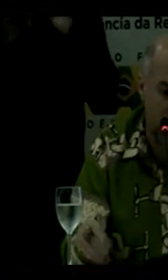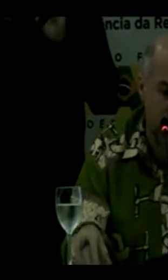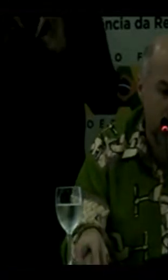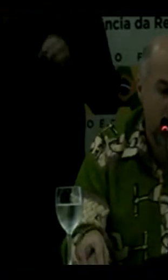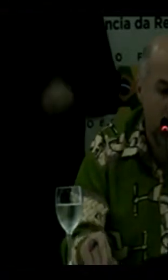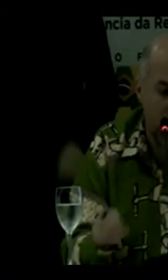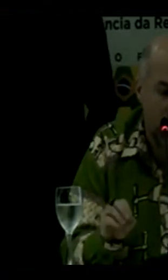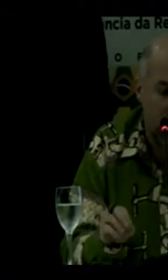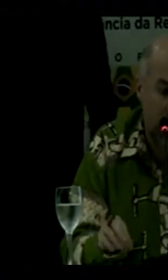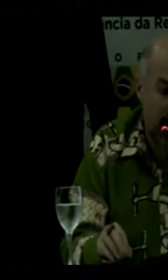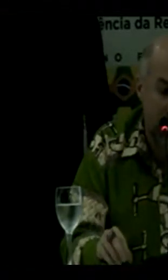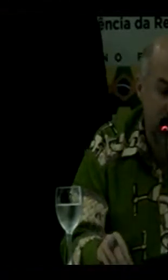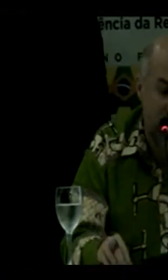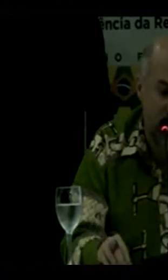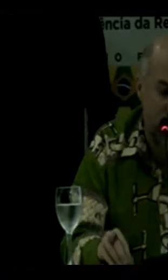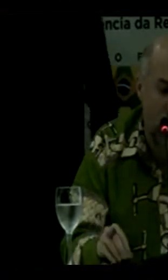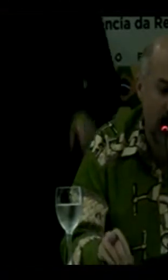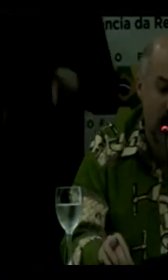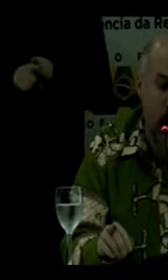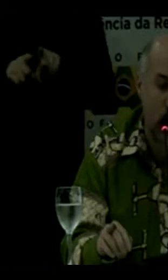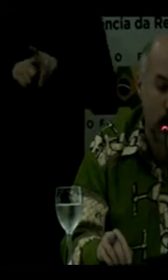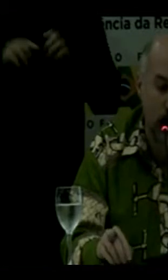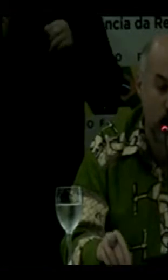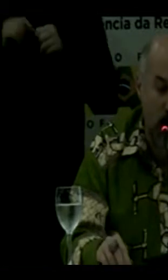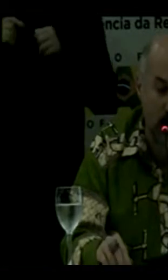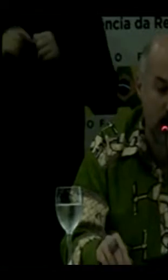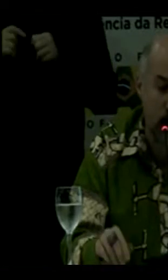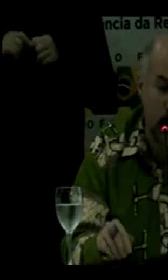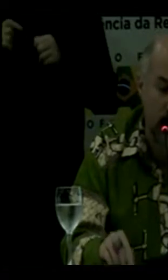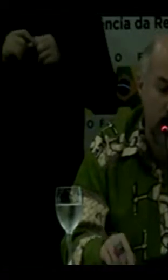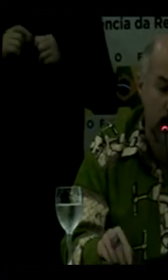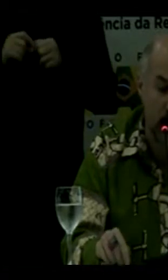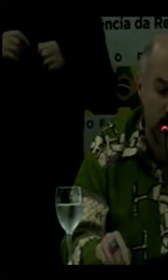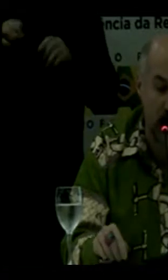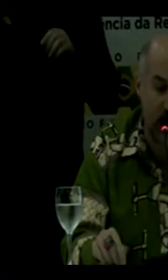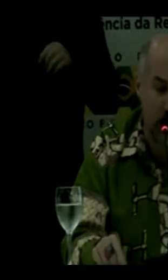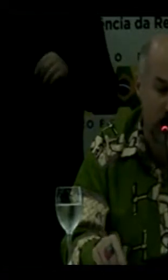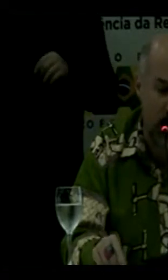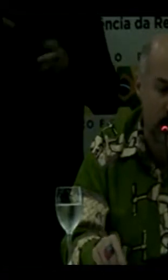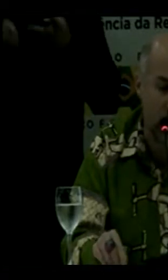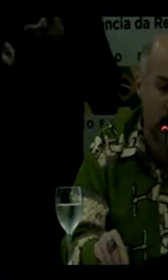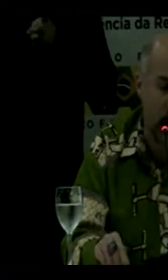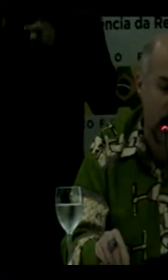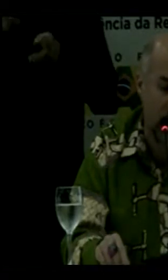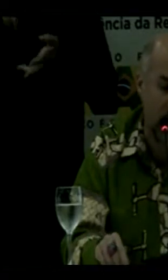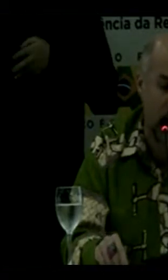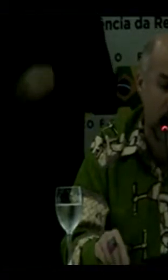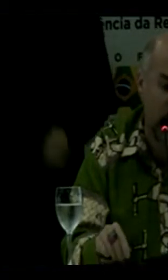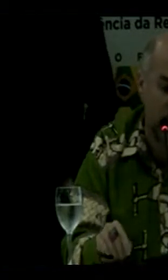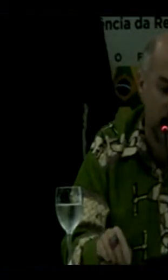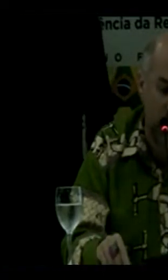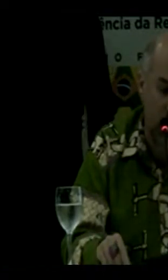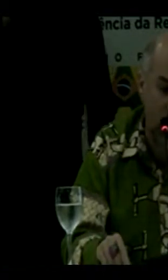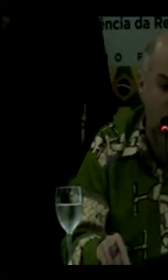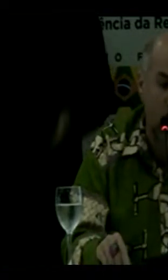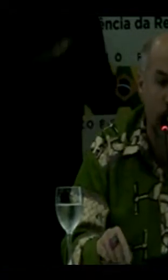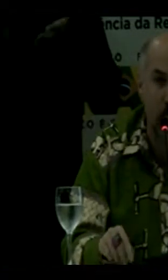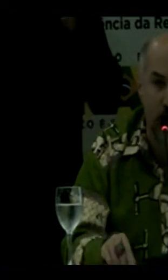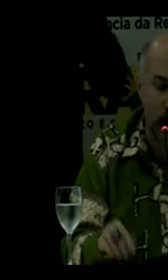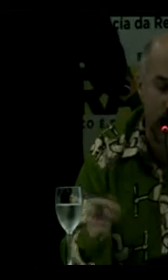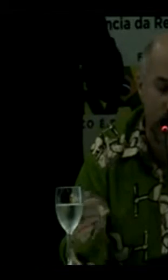contas. E realizar formação continuada nos diversos níveis nacionais com o tema da participação